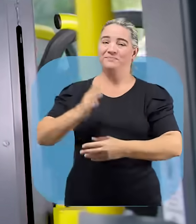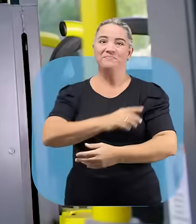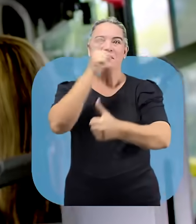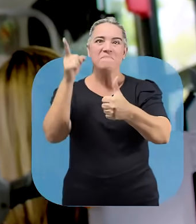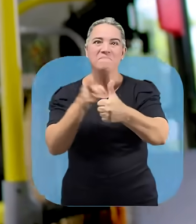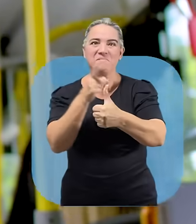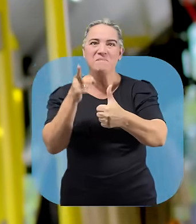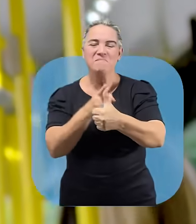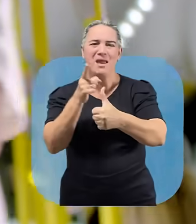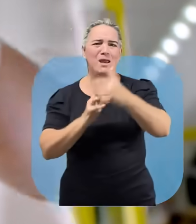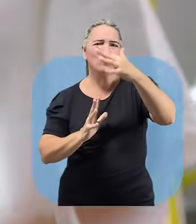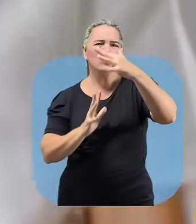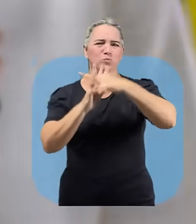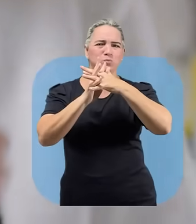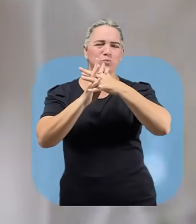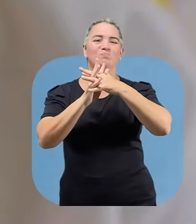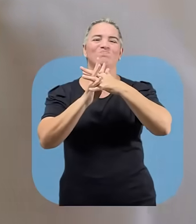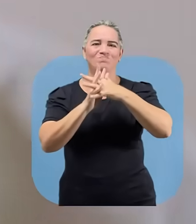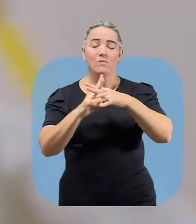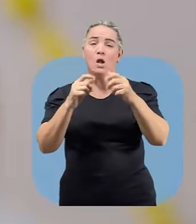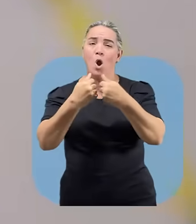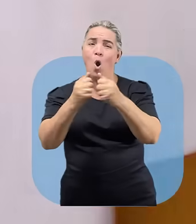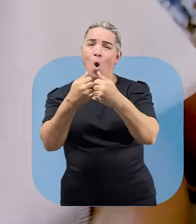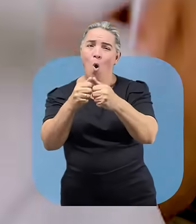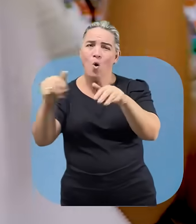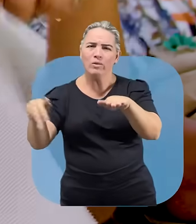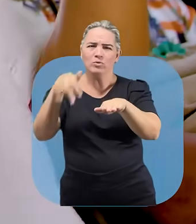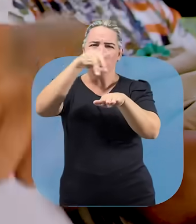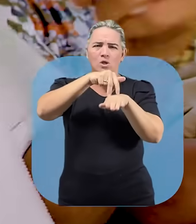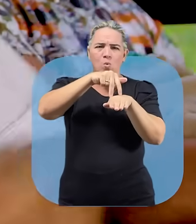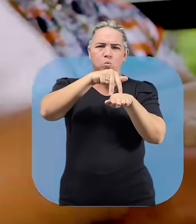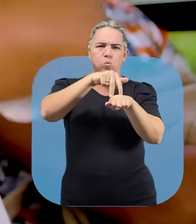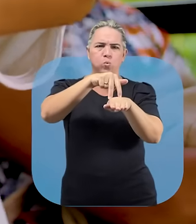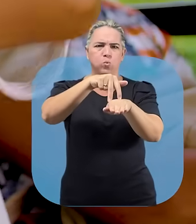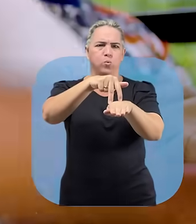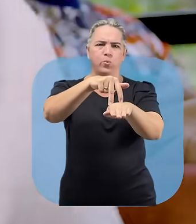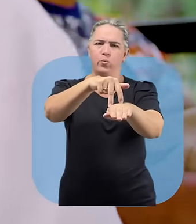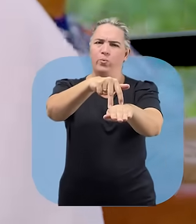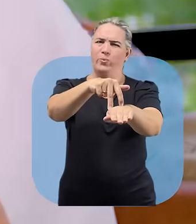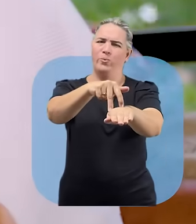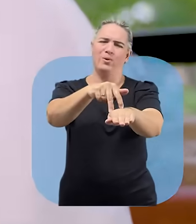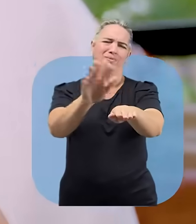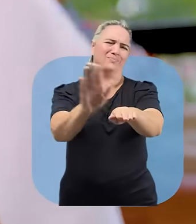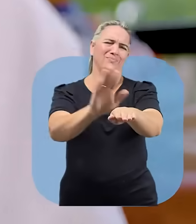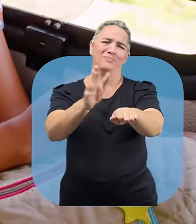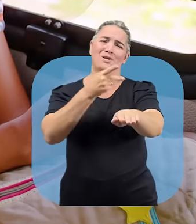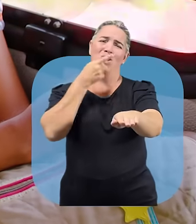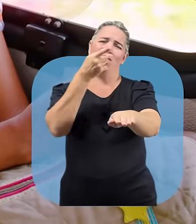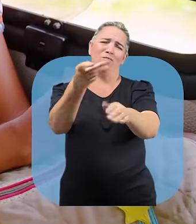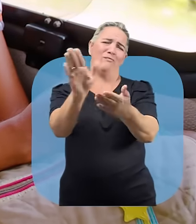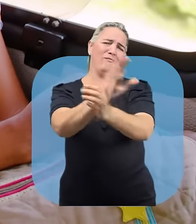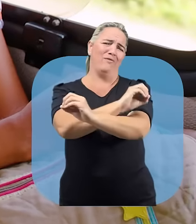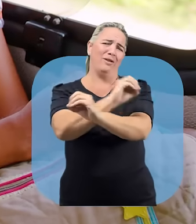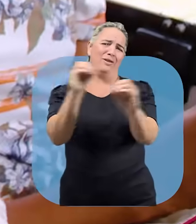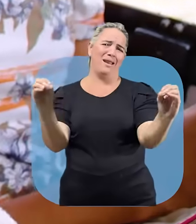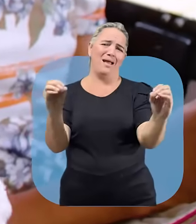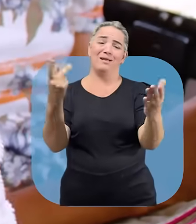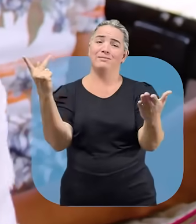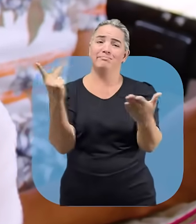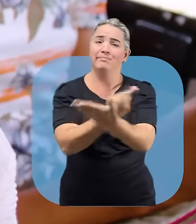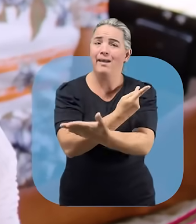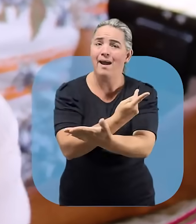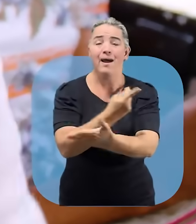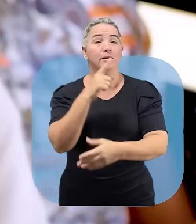primeiríssimo lugar, top 1 dos top 1s, surfar nos ônibus. Aqui eu não preciso nem falar, né? Eita, rolê